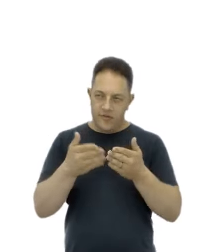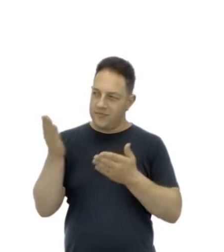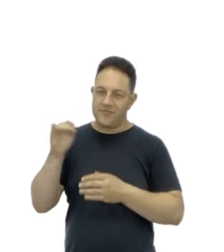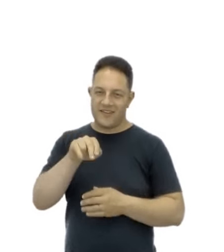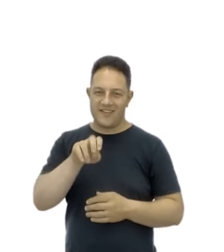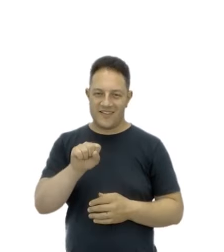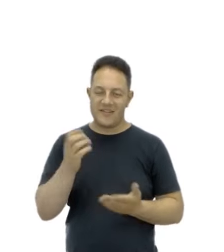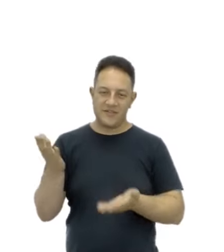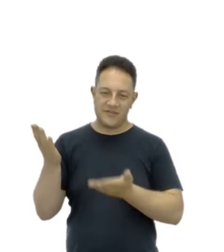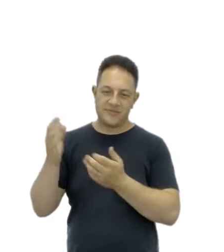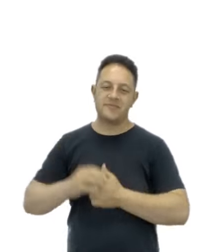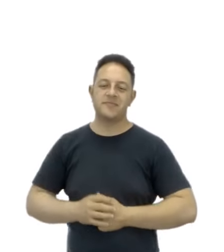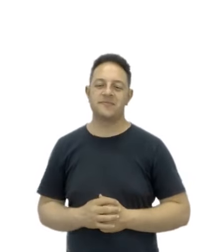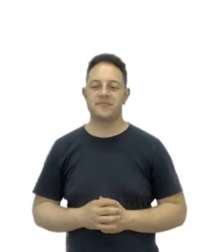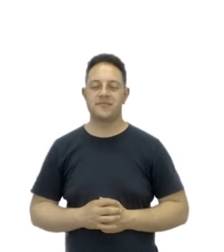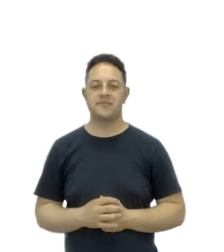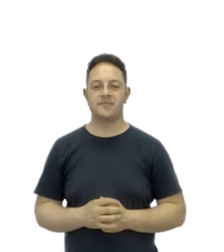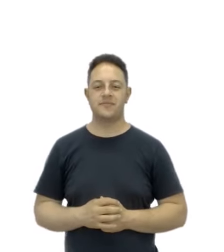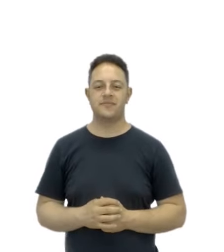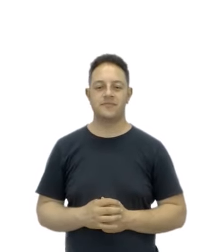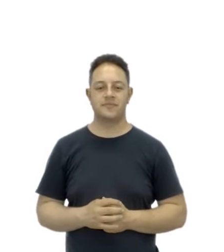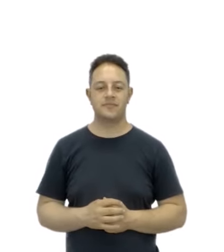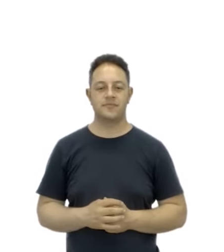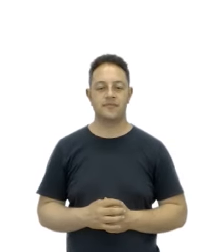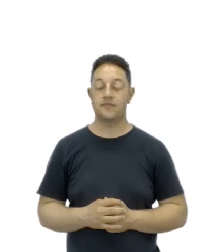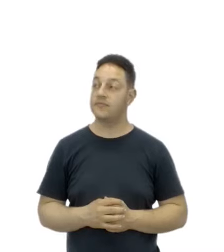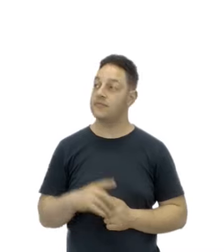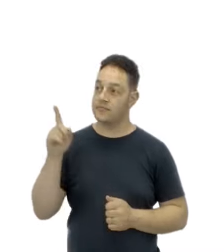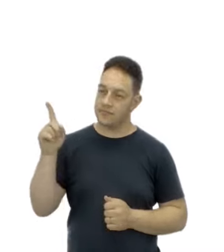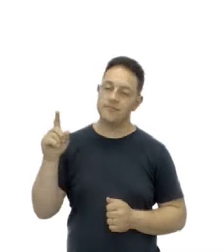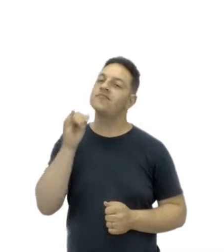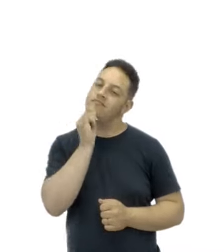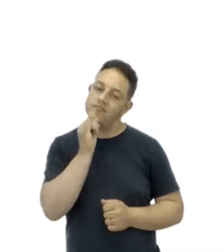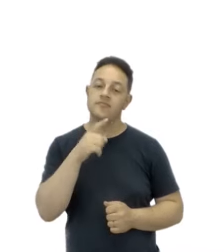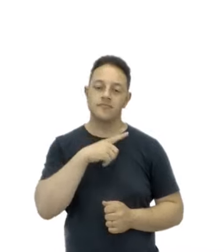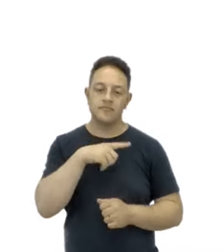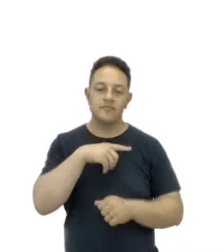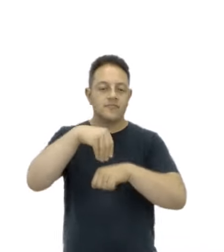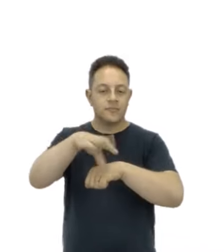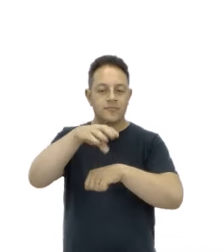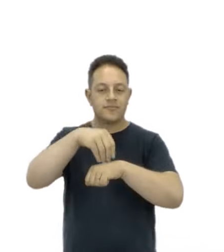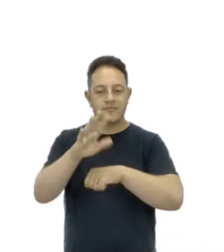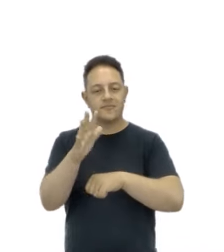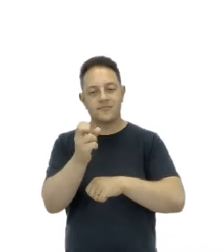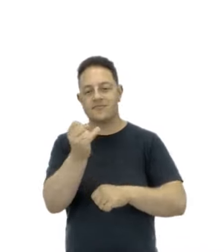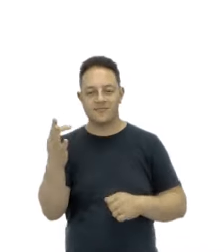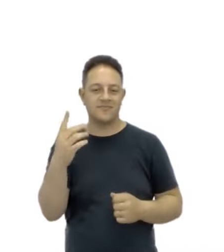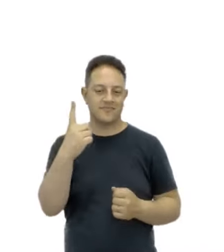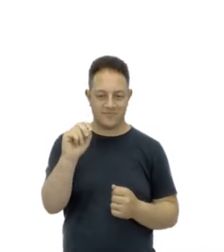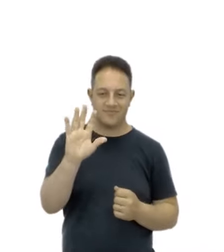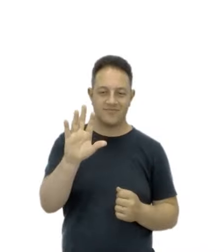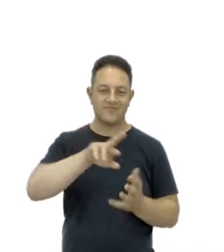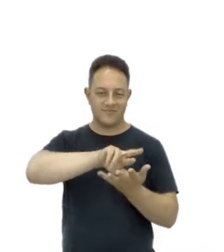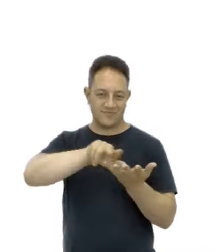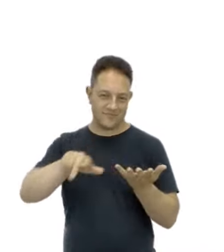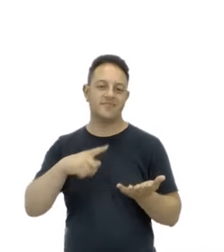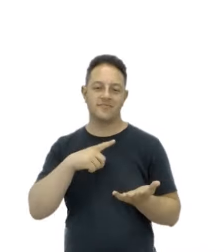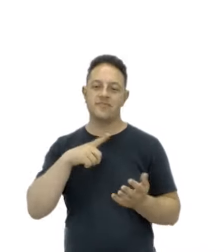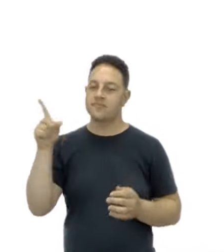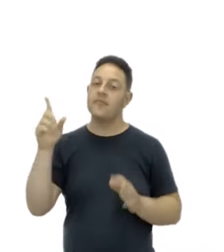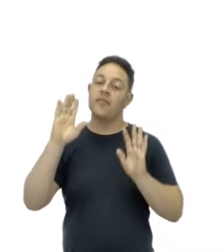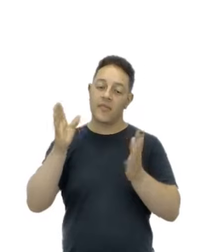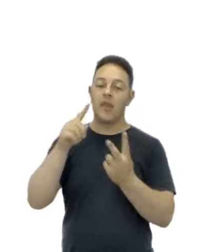Inês, pode passar. Então, aqui são algumas 10 sugestões, dessas atividades a Inês já